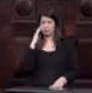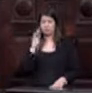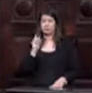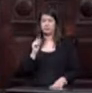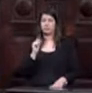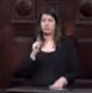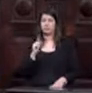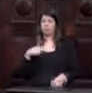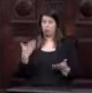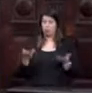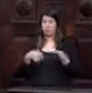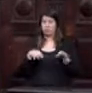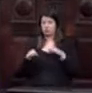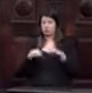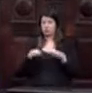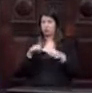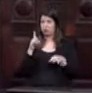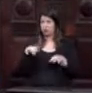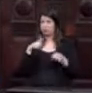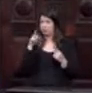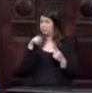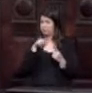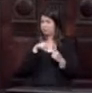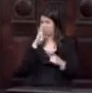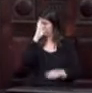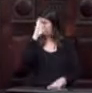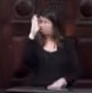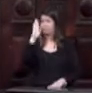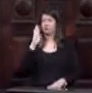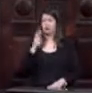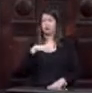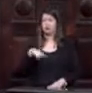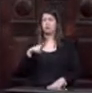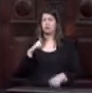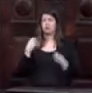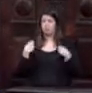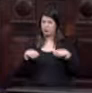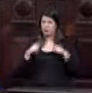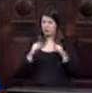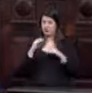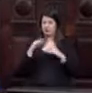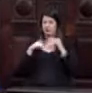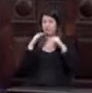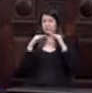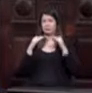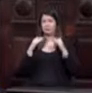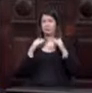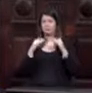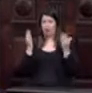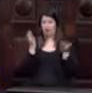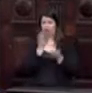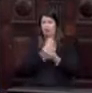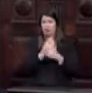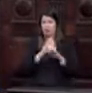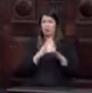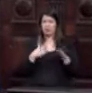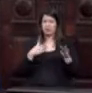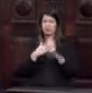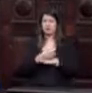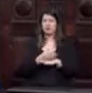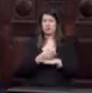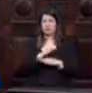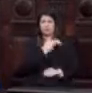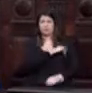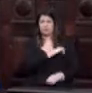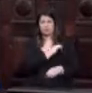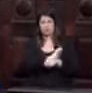do projeto hoje é fundamental para que nós possamos virar a página dessa questão da introdução do Rio de Janeiro no plano de